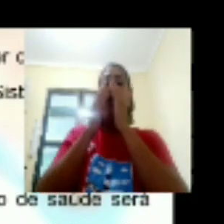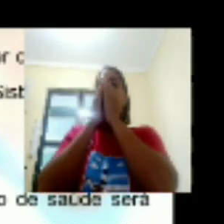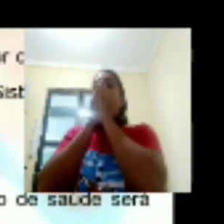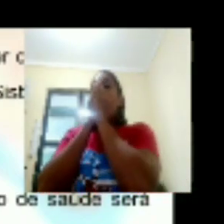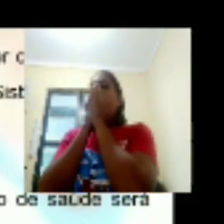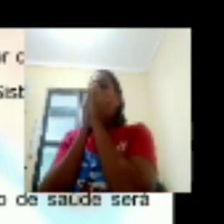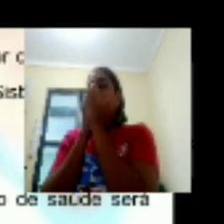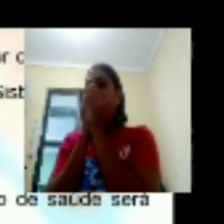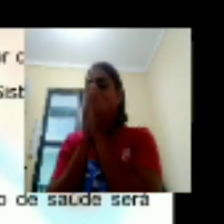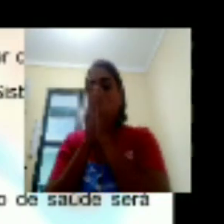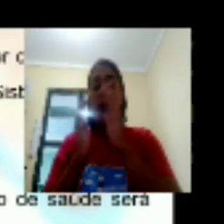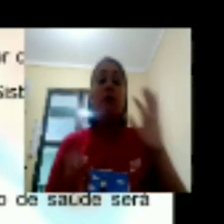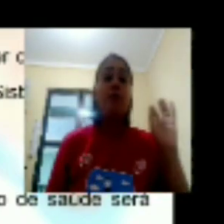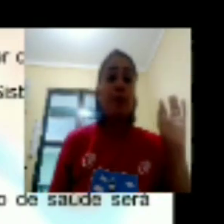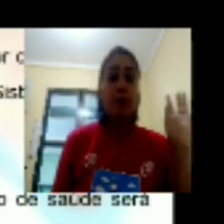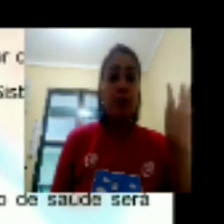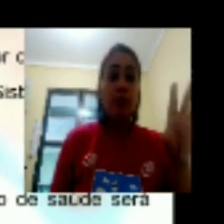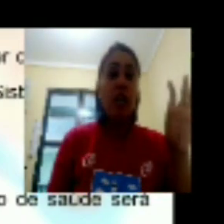financiamento,